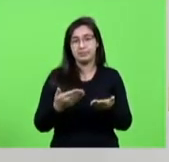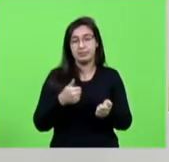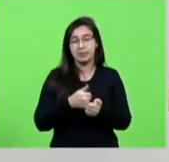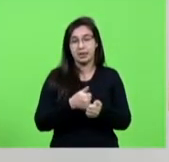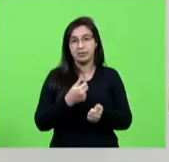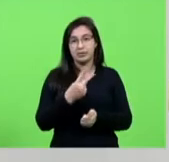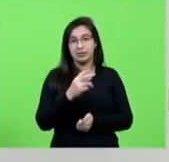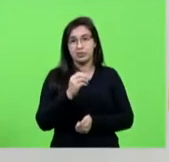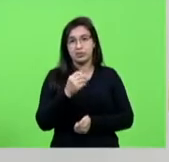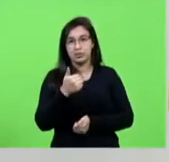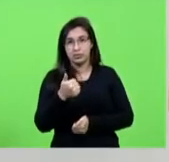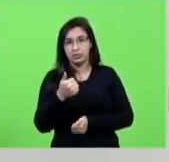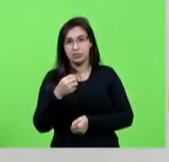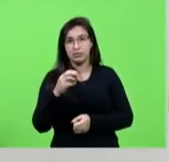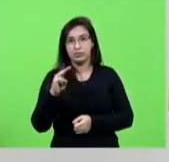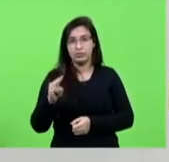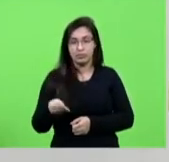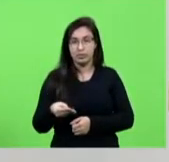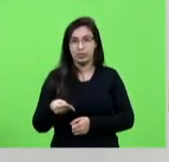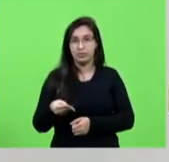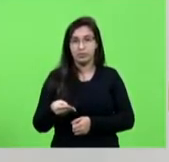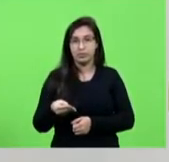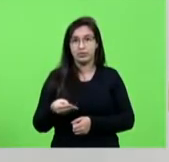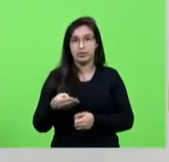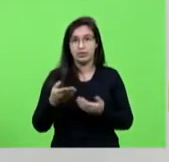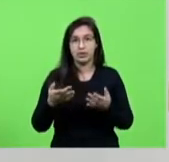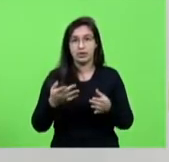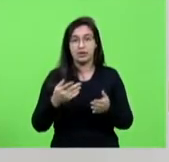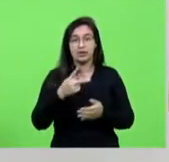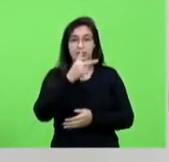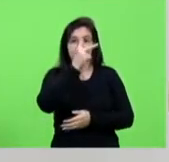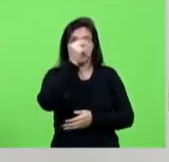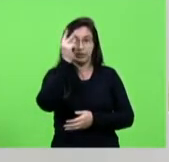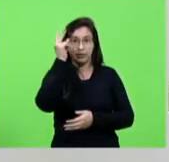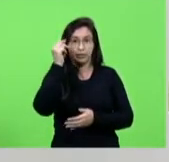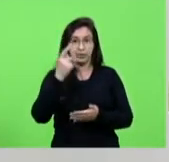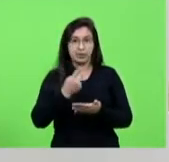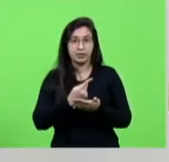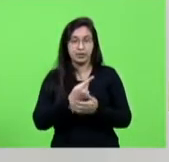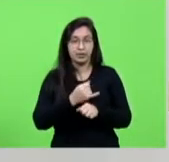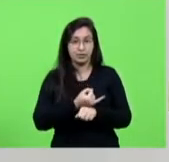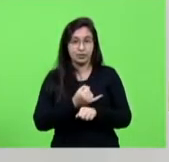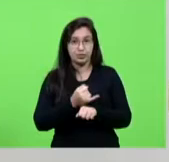milhões desembolsados pela Prefeitura Municipal de Joinville.